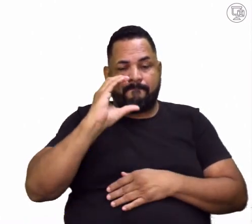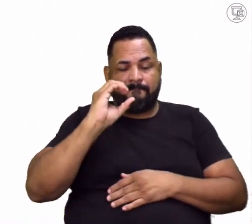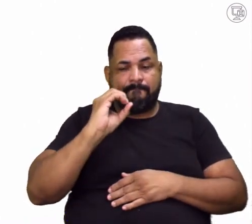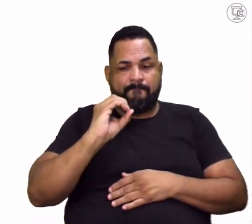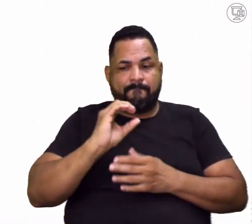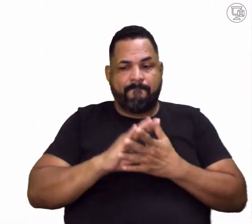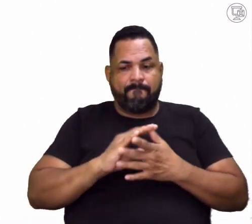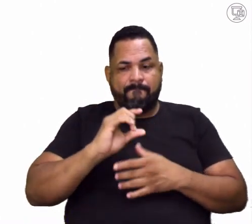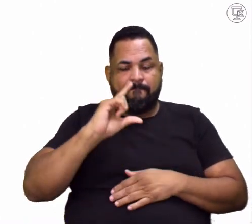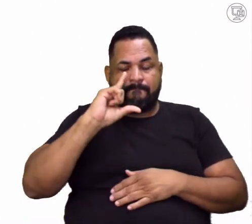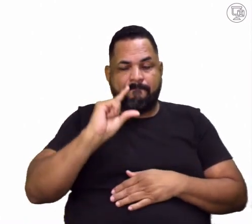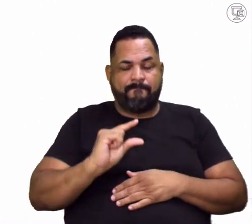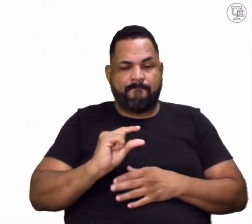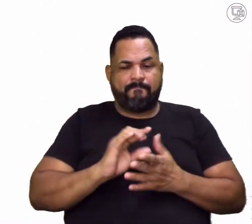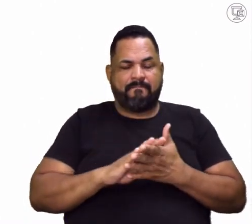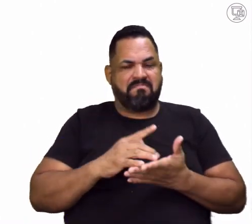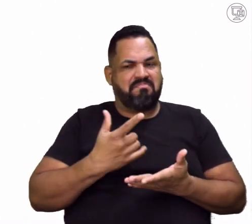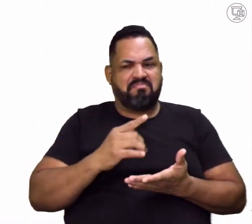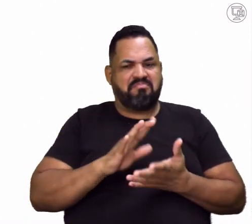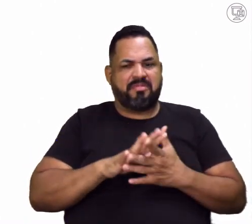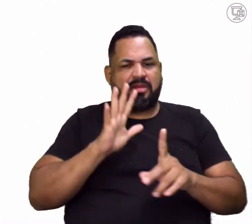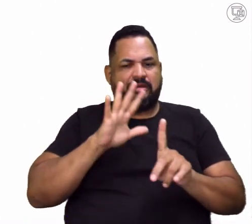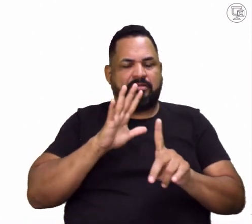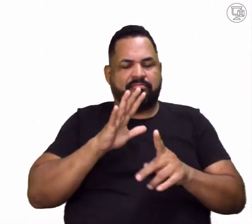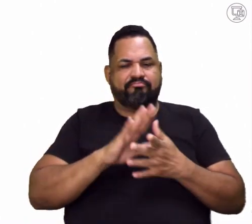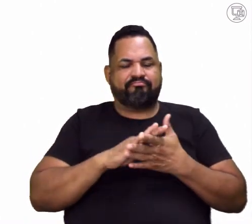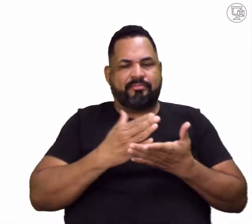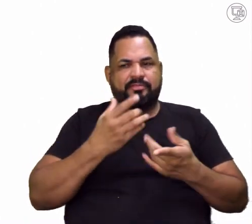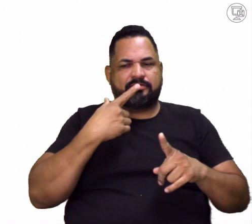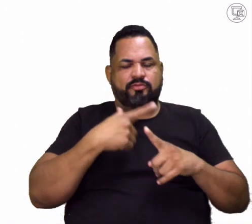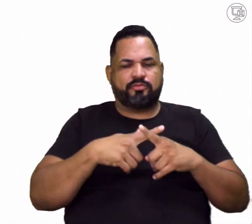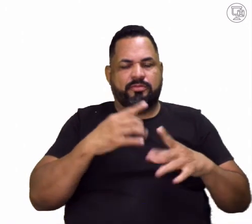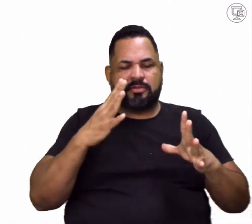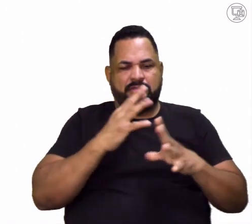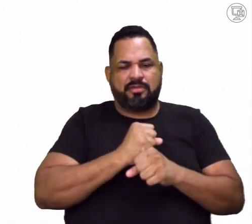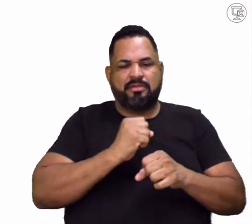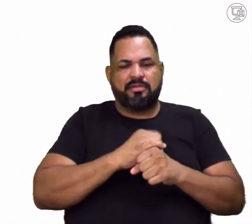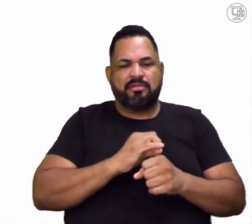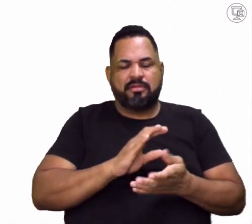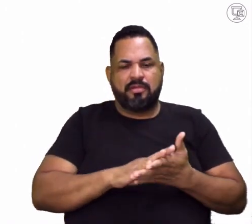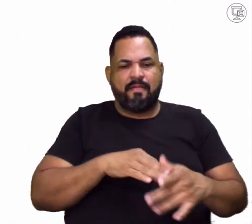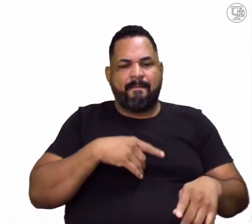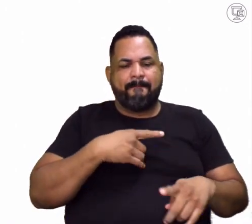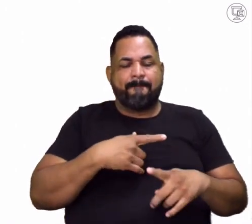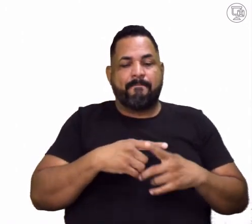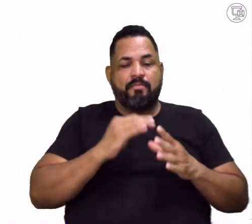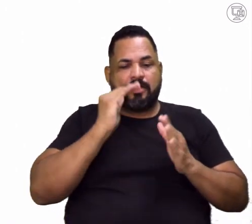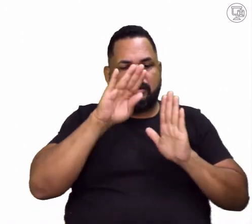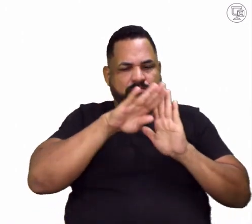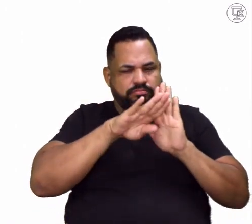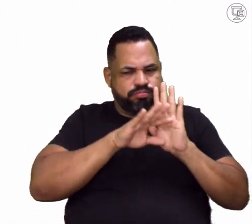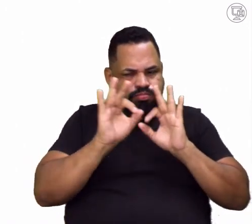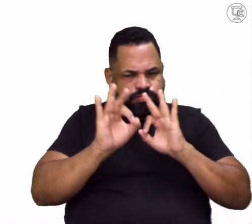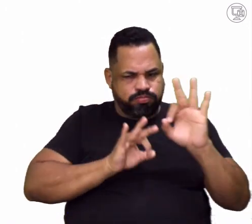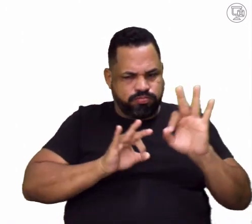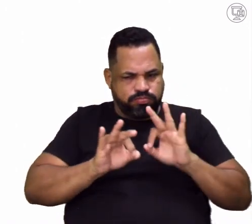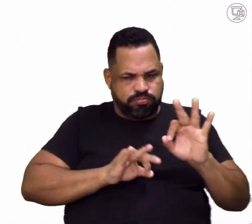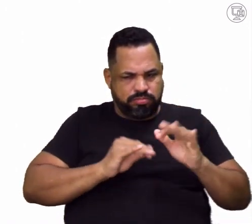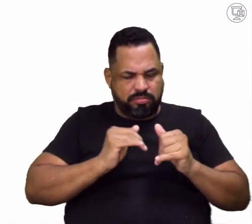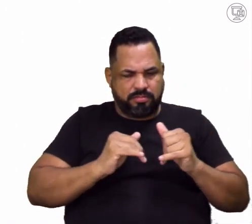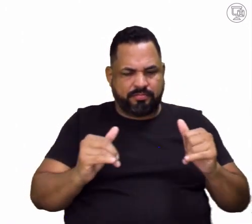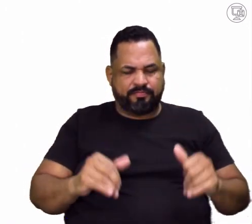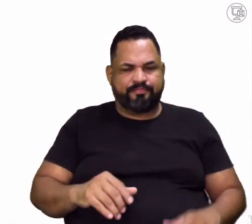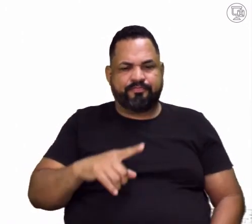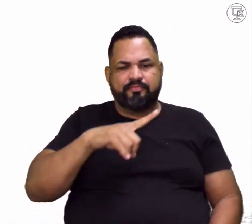menos só indica que diminuiu não vai fazer efeito nenhum na multiplicação então multiplicando e obedecendo aí separando as